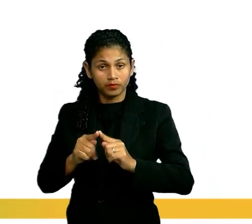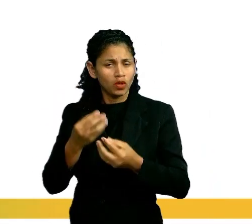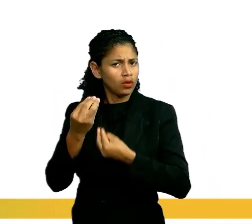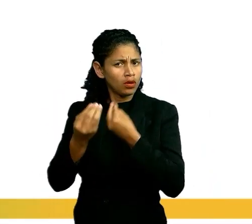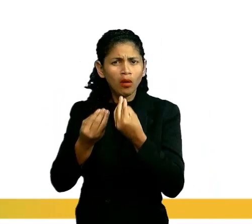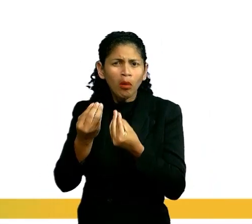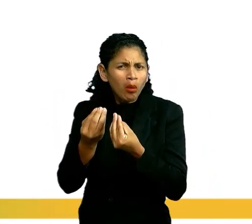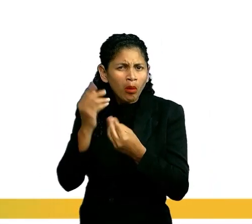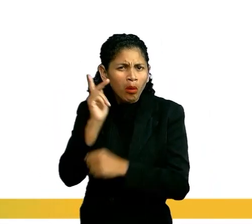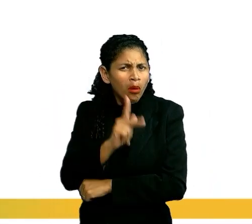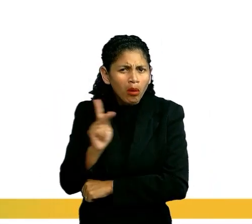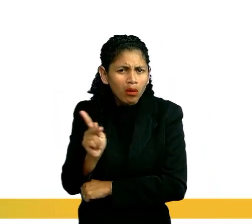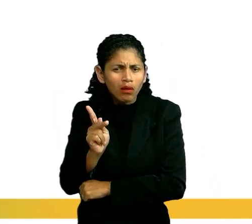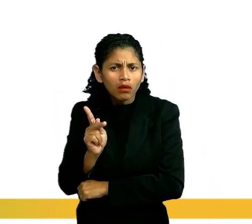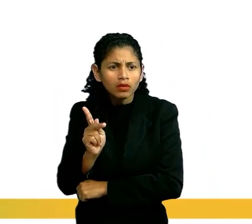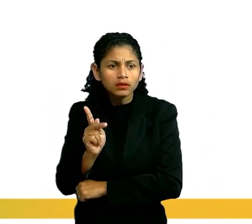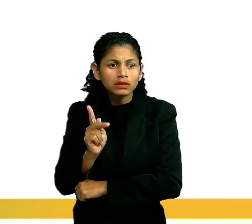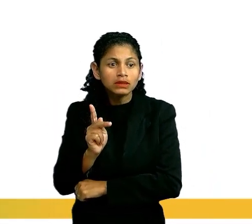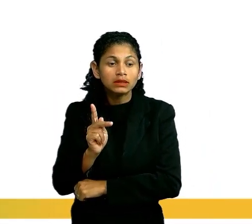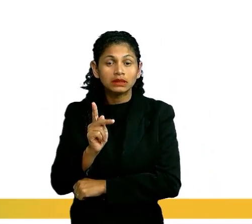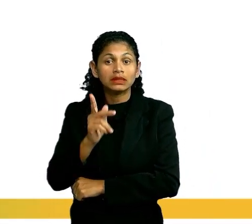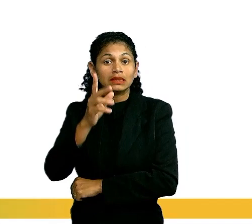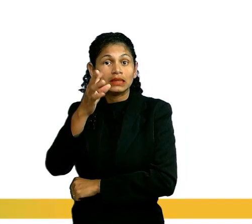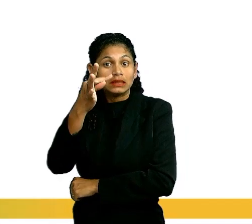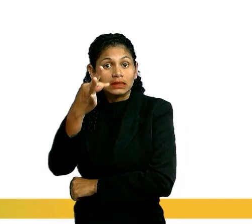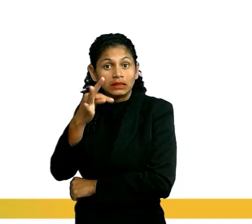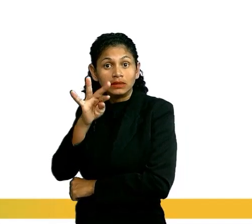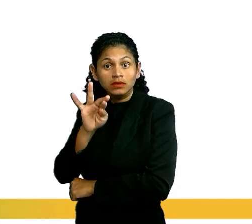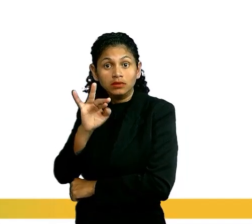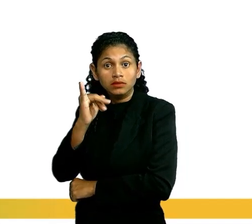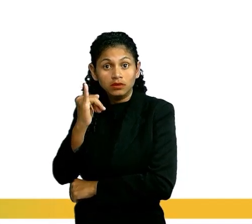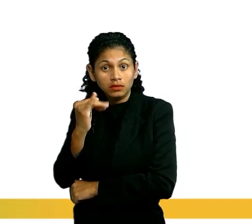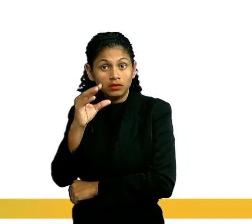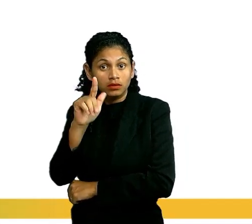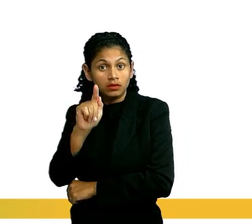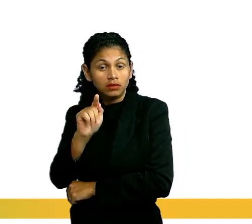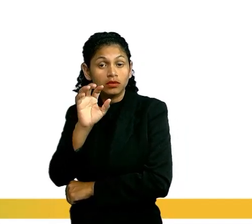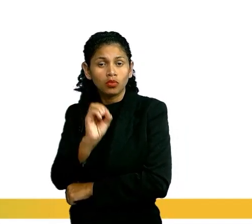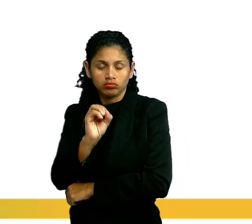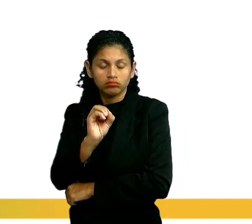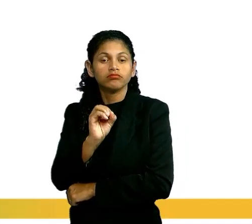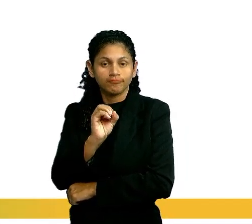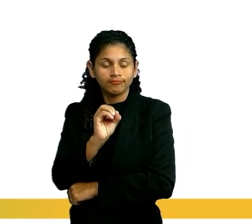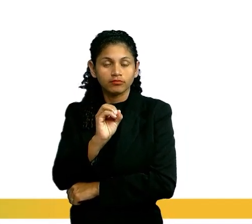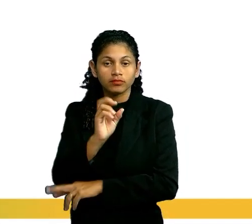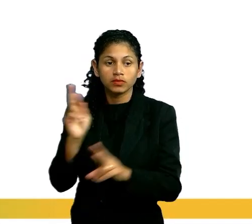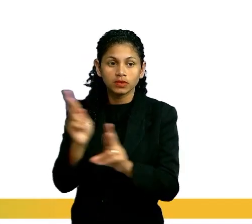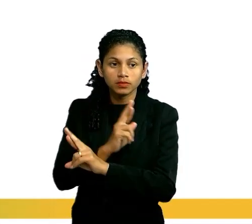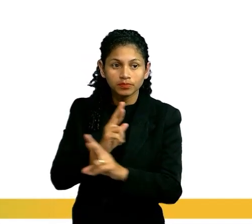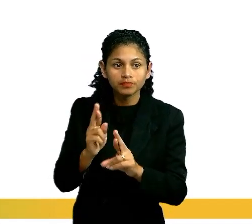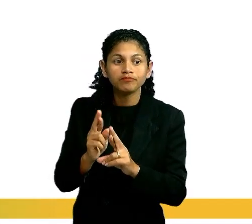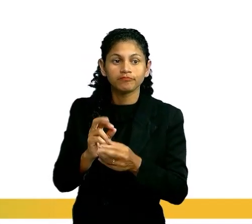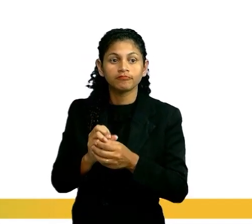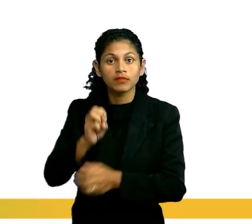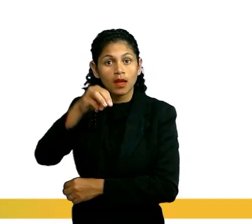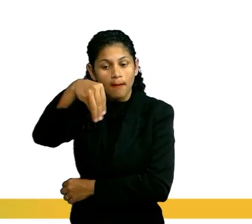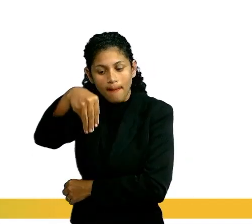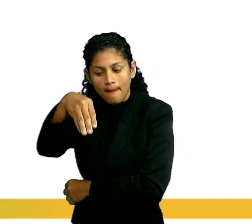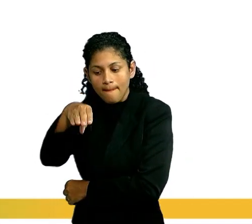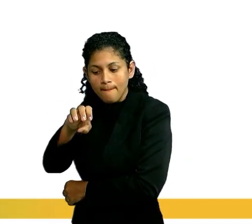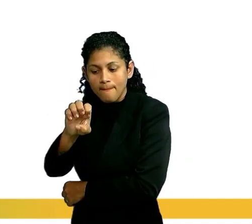pela palavra, trigo vem de trigo em relação a três ângulos e metria quer